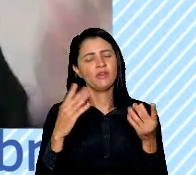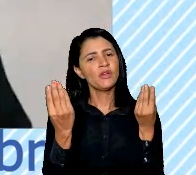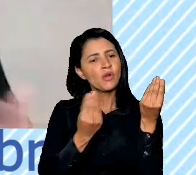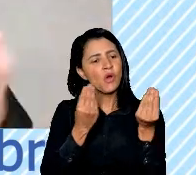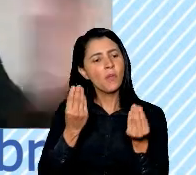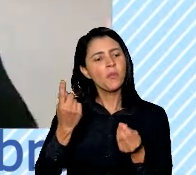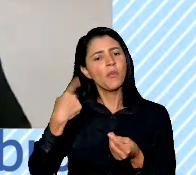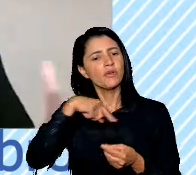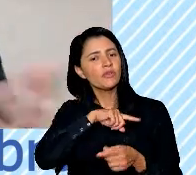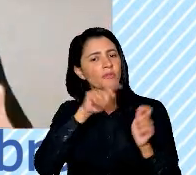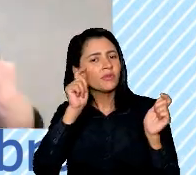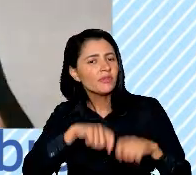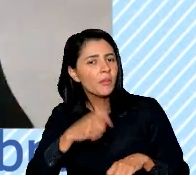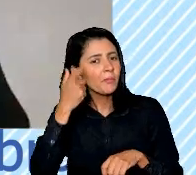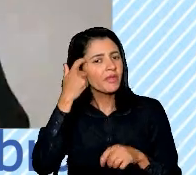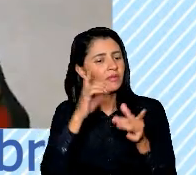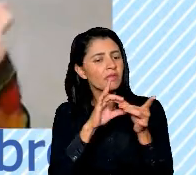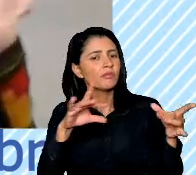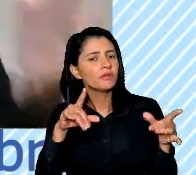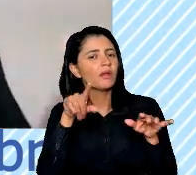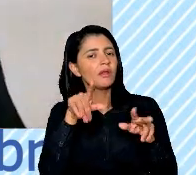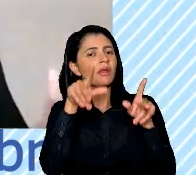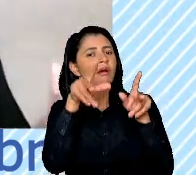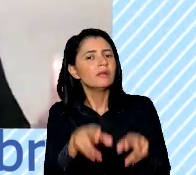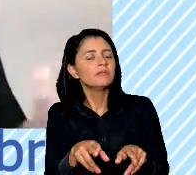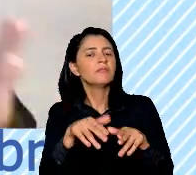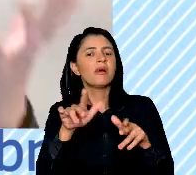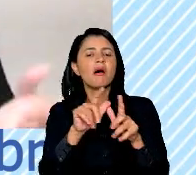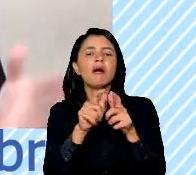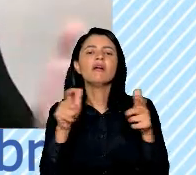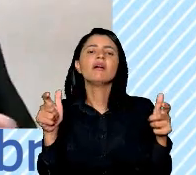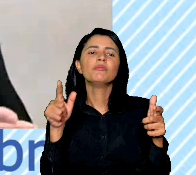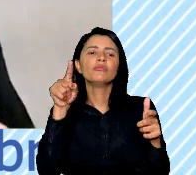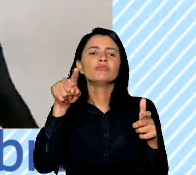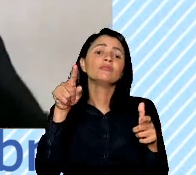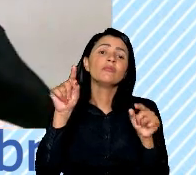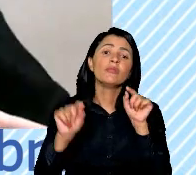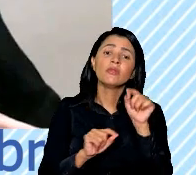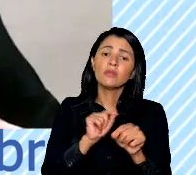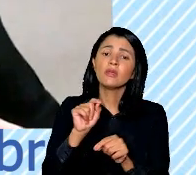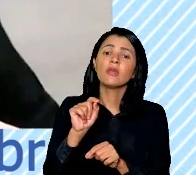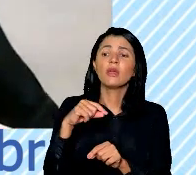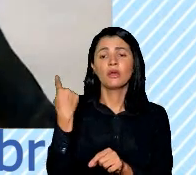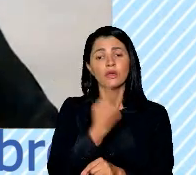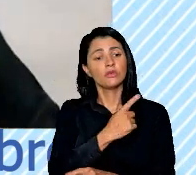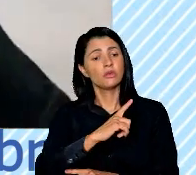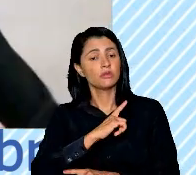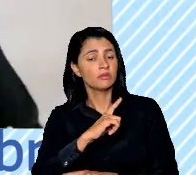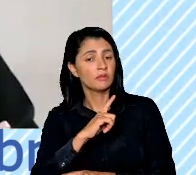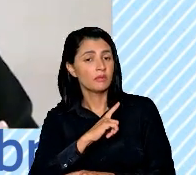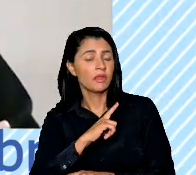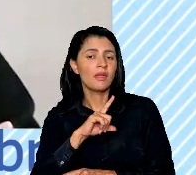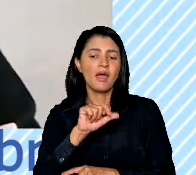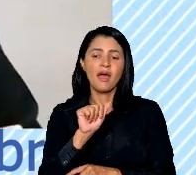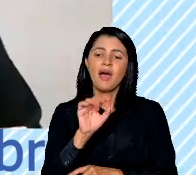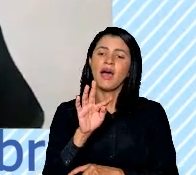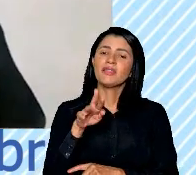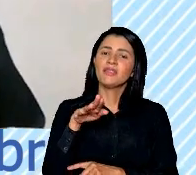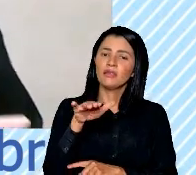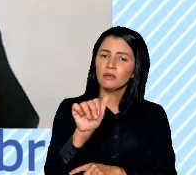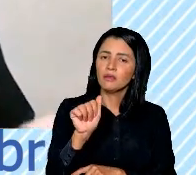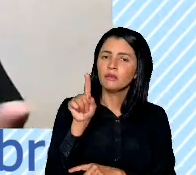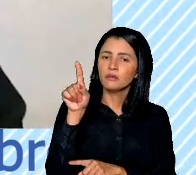poderíamos pensar na democracia nesse sentido mais amplo? Que, afinal de contas, nós temos em Atenas 200 anos